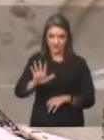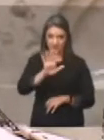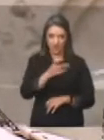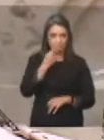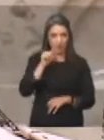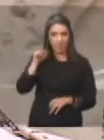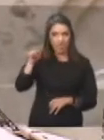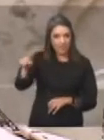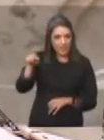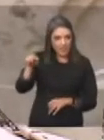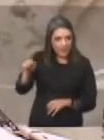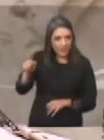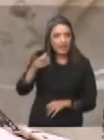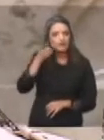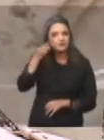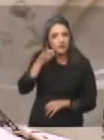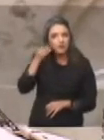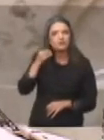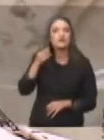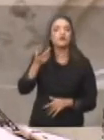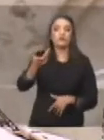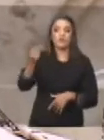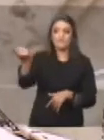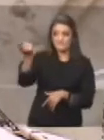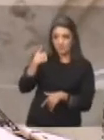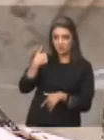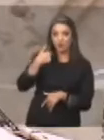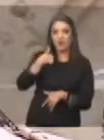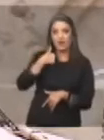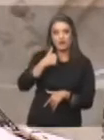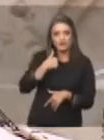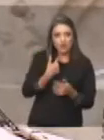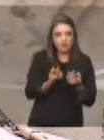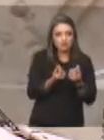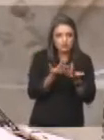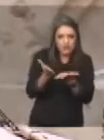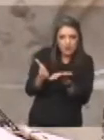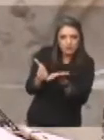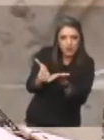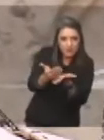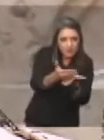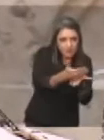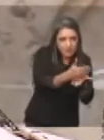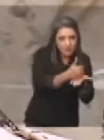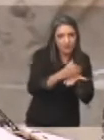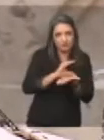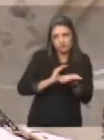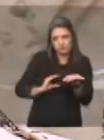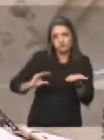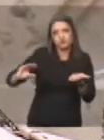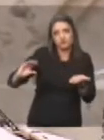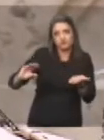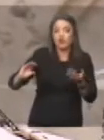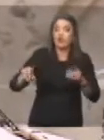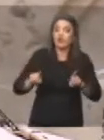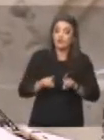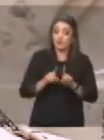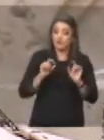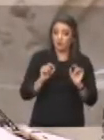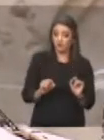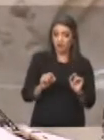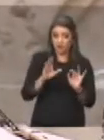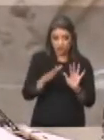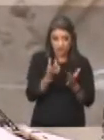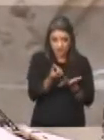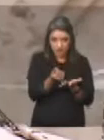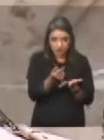o responsável por recolher os valores da remuneração dos demais secretários parlamentares. Raimundo afirmou que, após